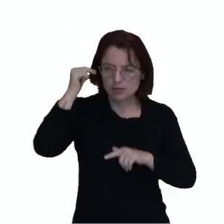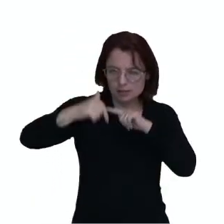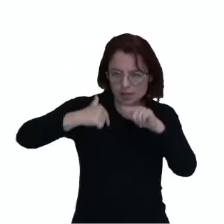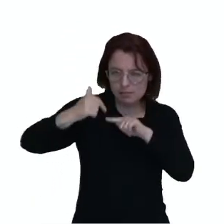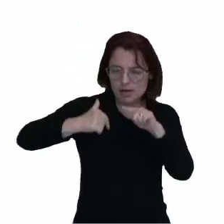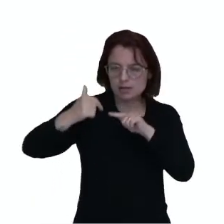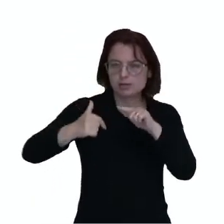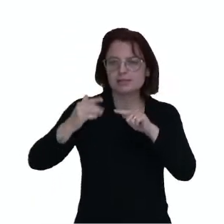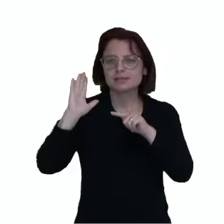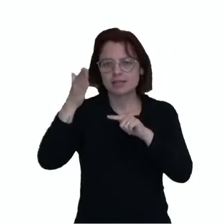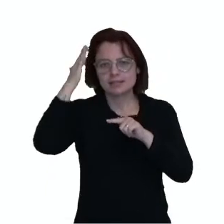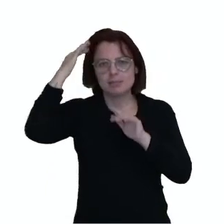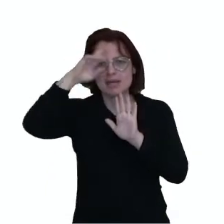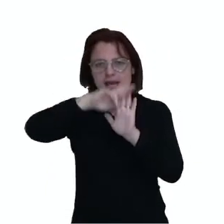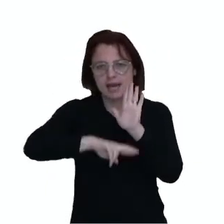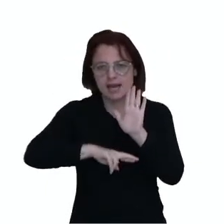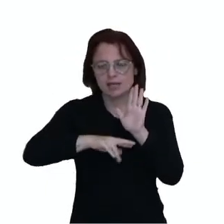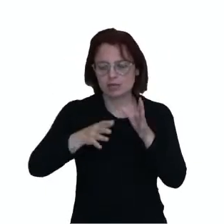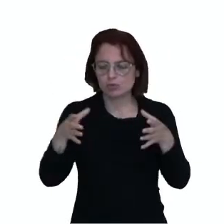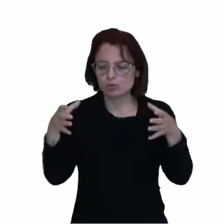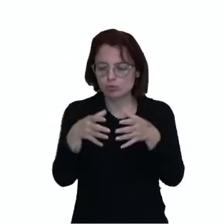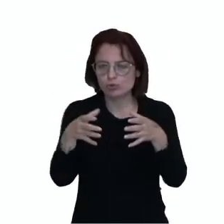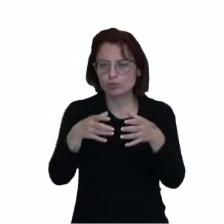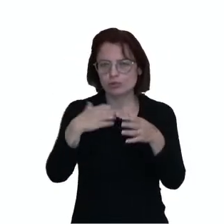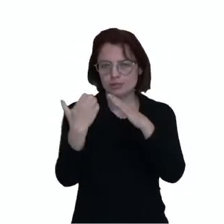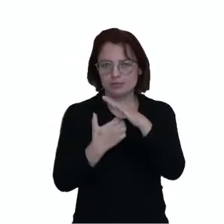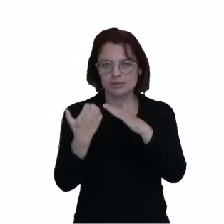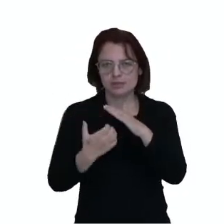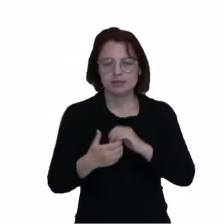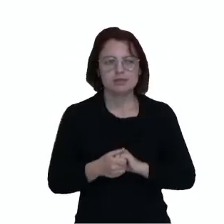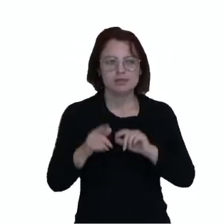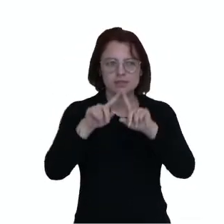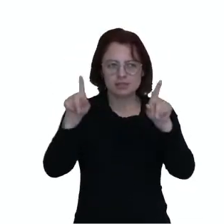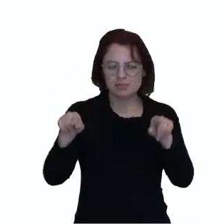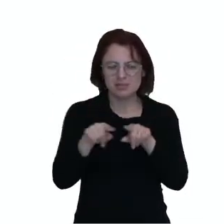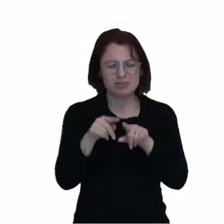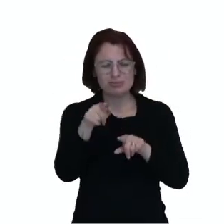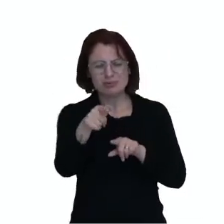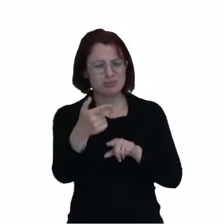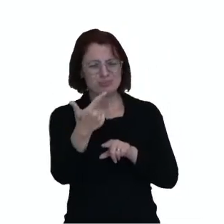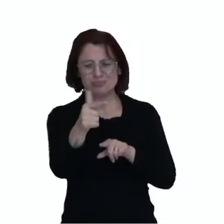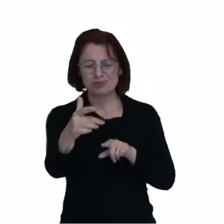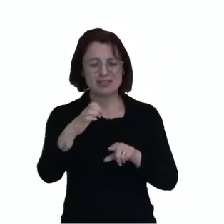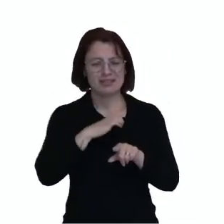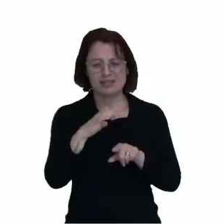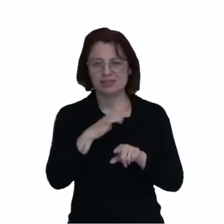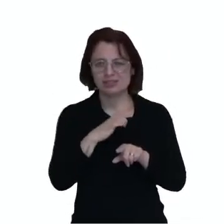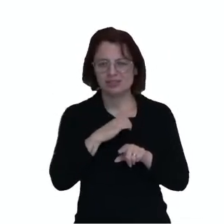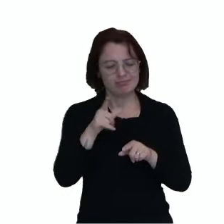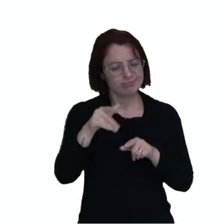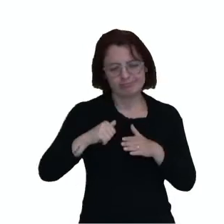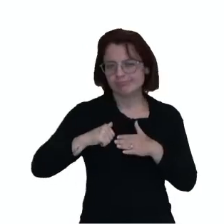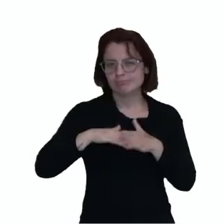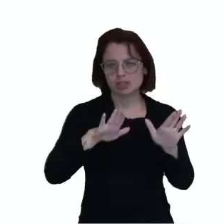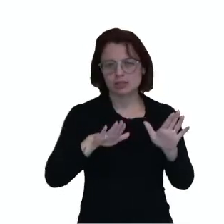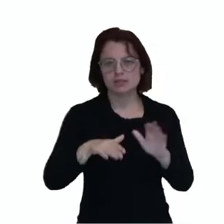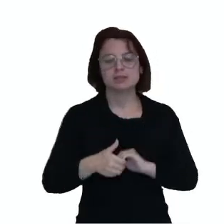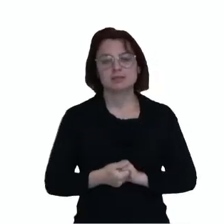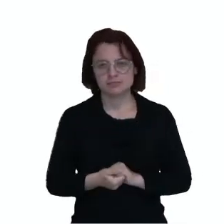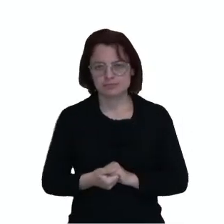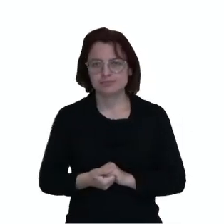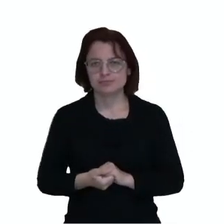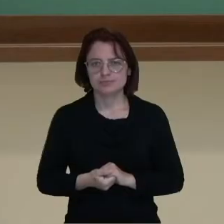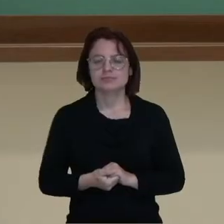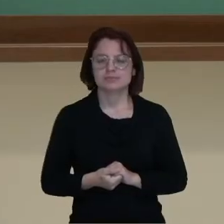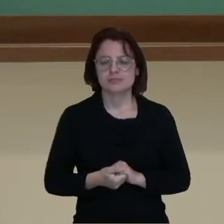dessa instituição, né? Olha, o funcionário teve um comportamento antiético e foi demitido. Então, por exemplo,